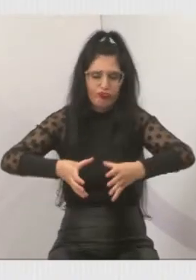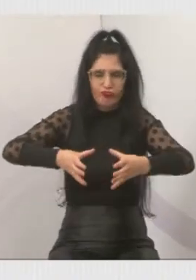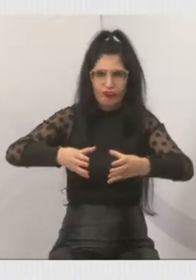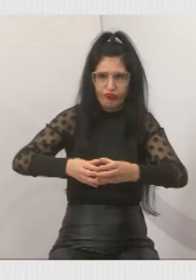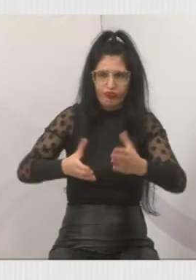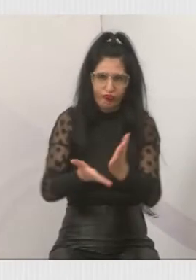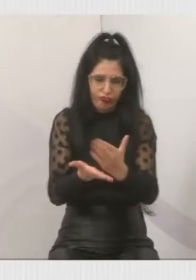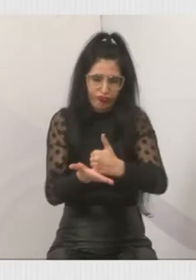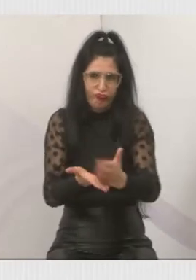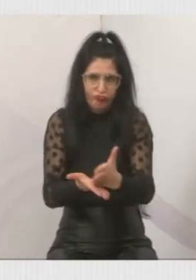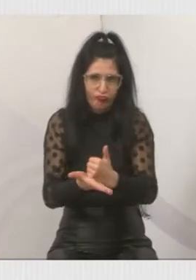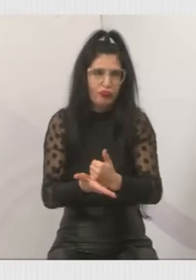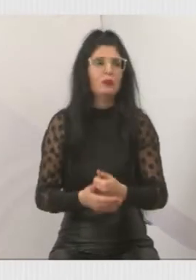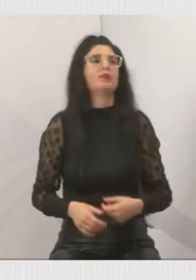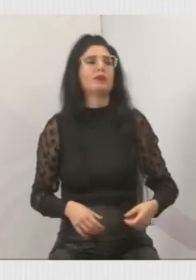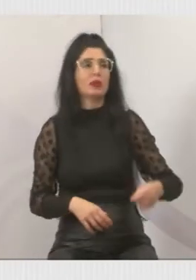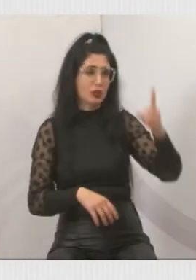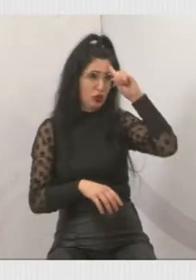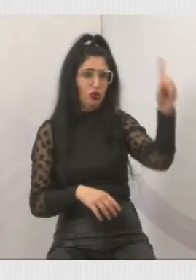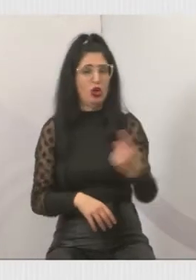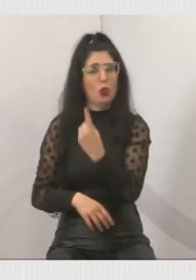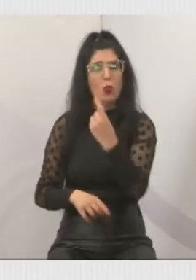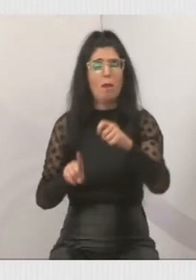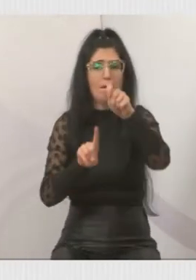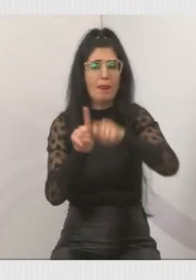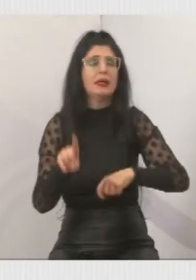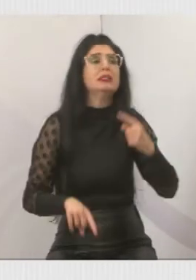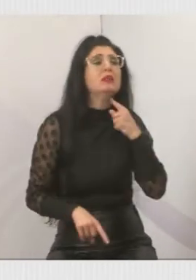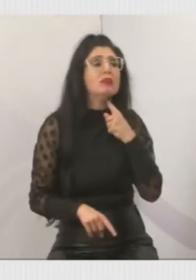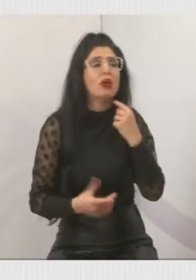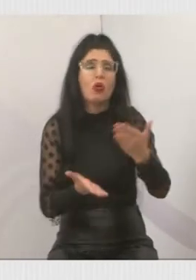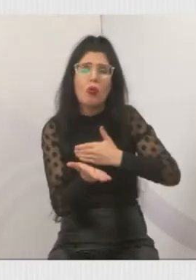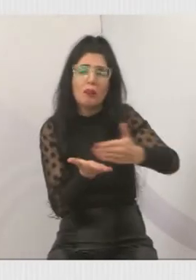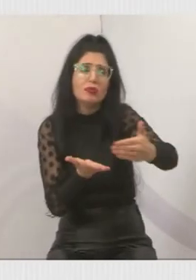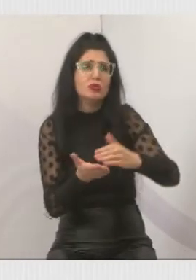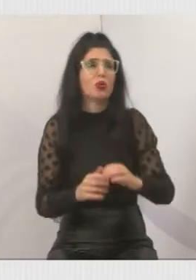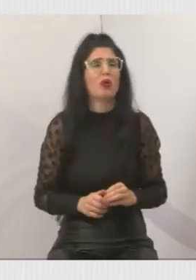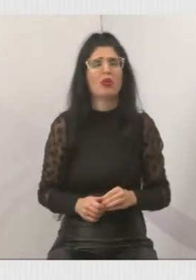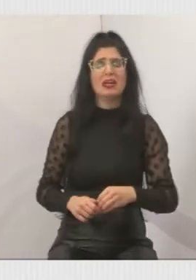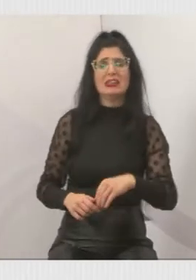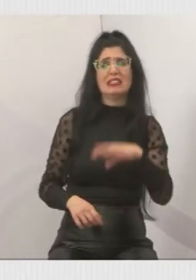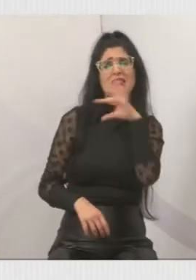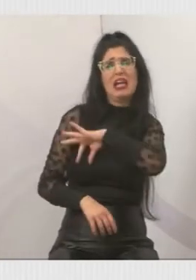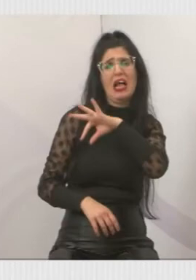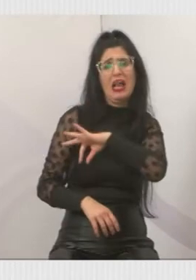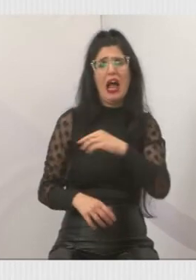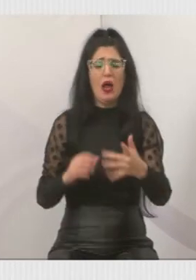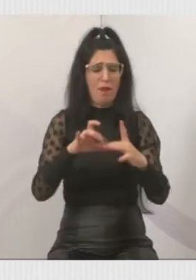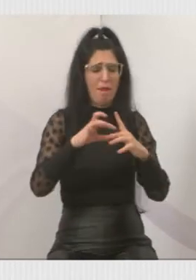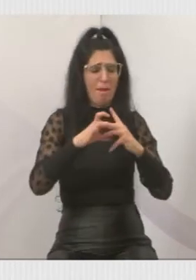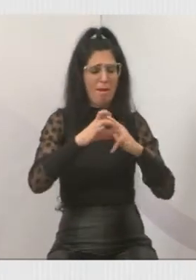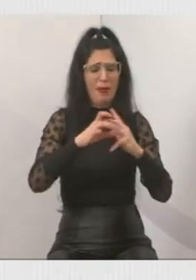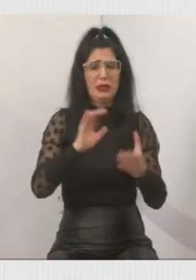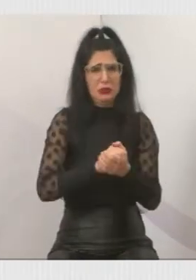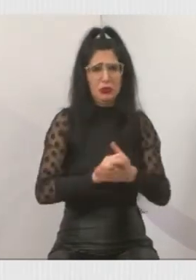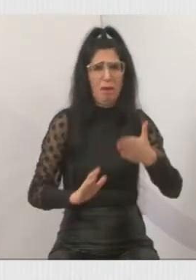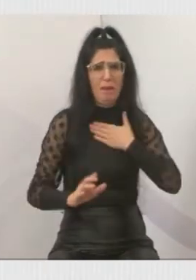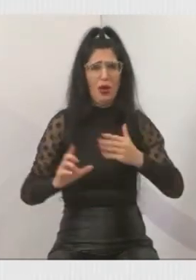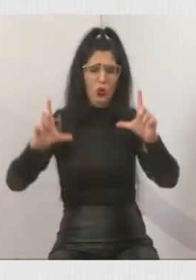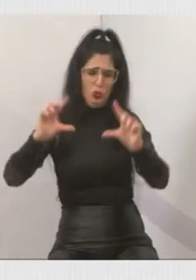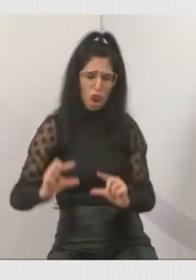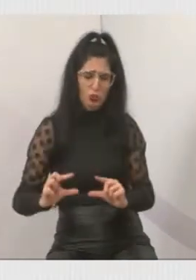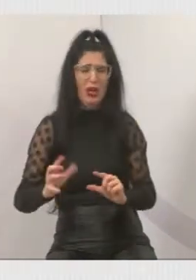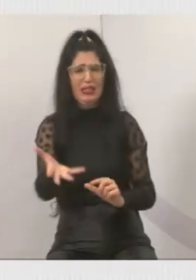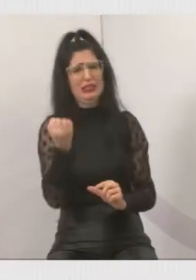1º de maio, em meia pandemia, porque o salário do meu marido diminuiu e eu precisava complementar essa